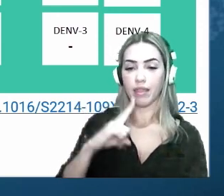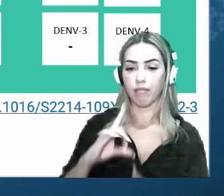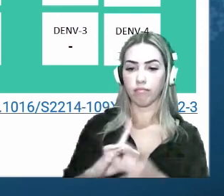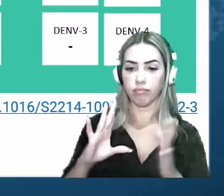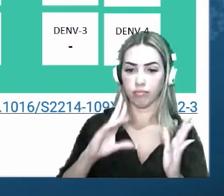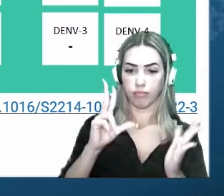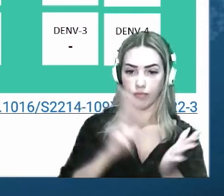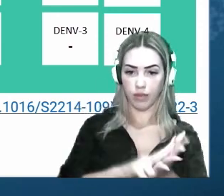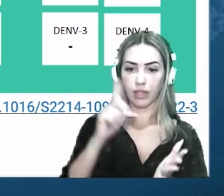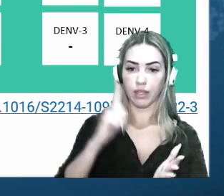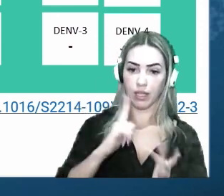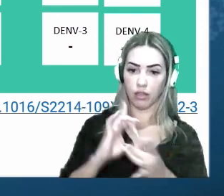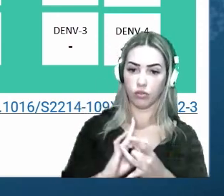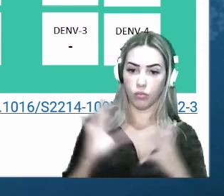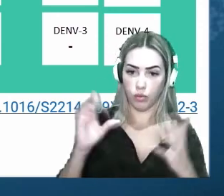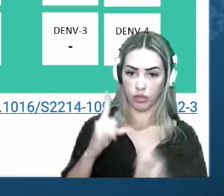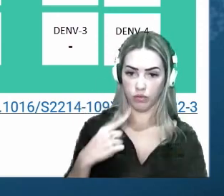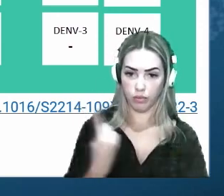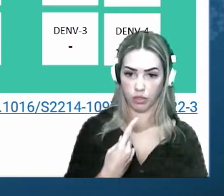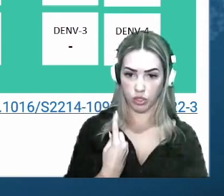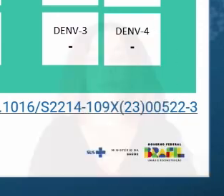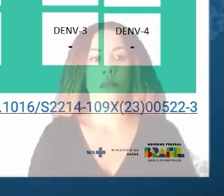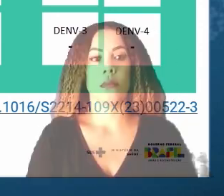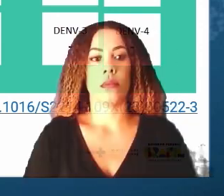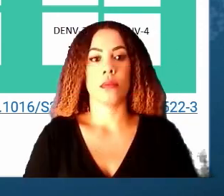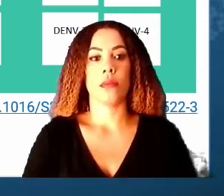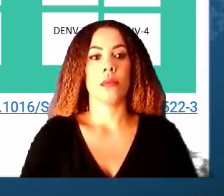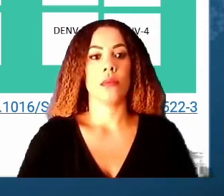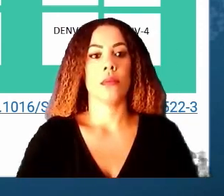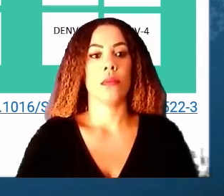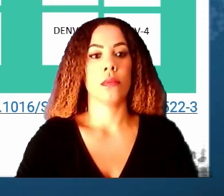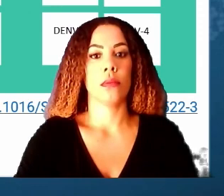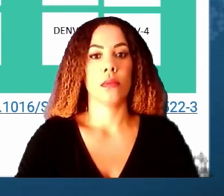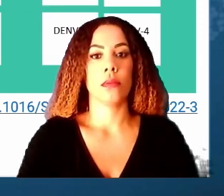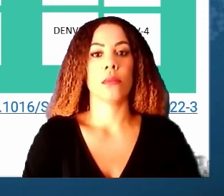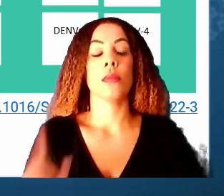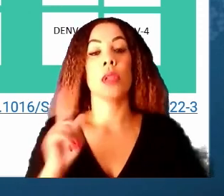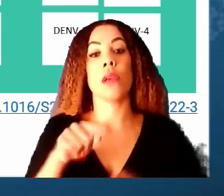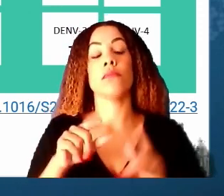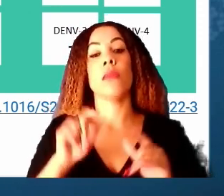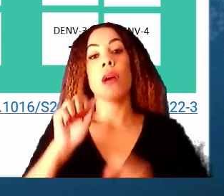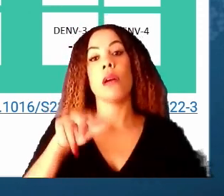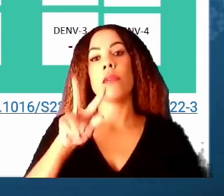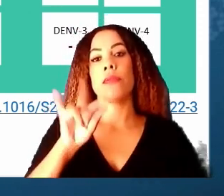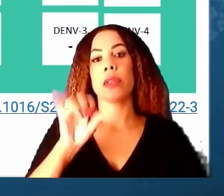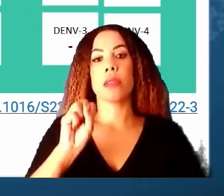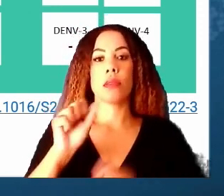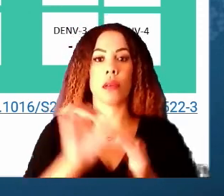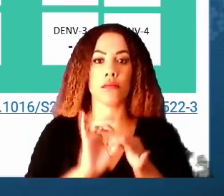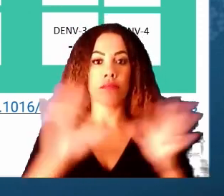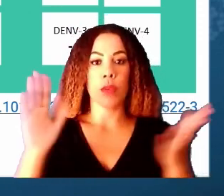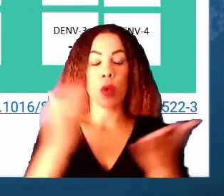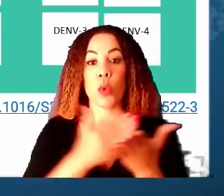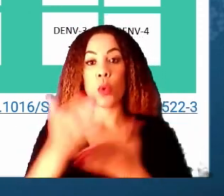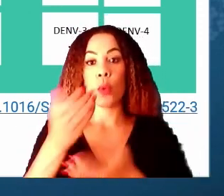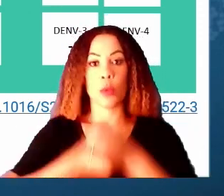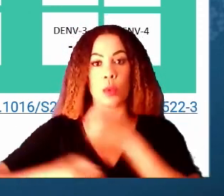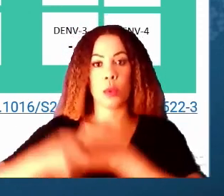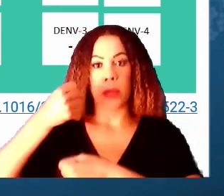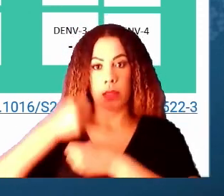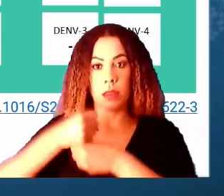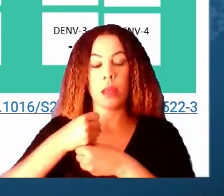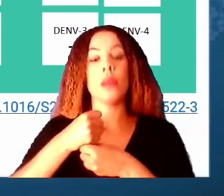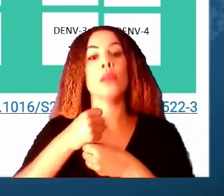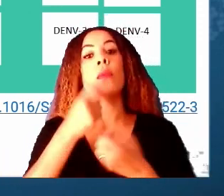disponível. Okay? Uma vacina que foi licenciada pela Anvisa no início do ano passado, certo? E passou